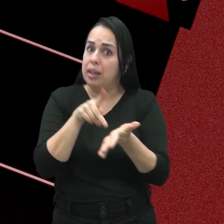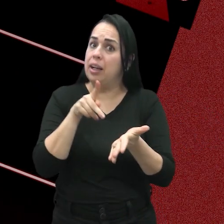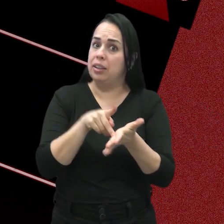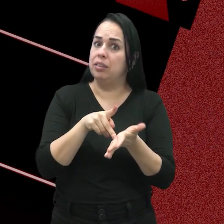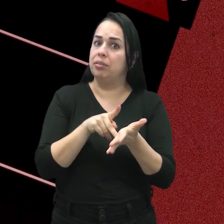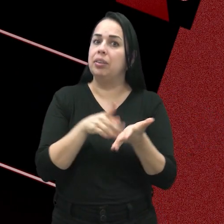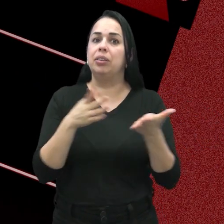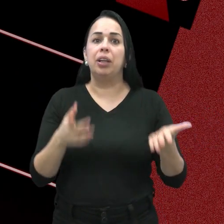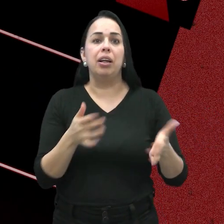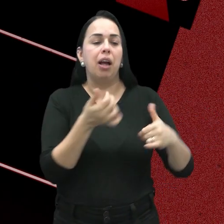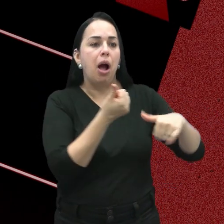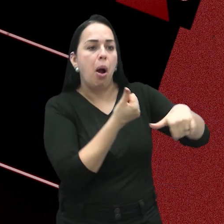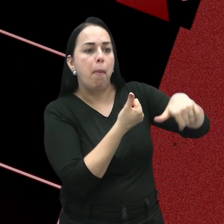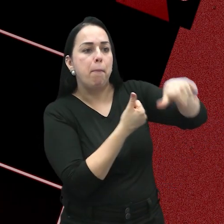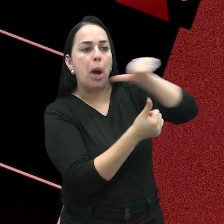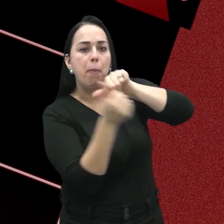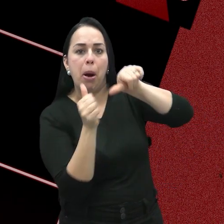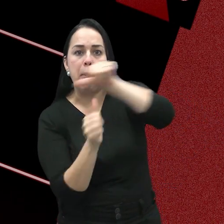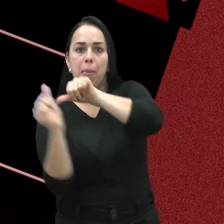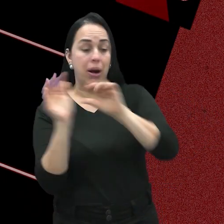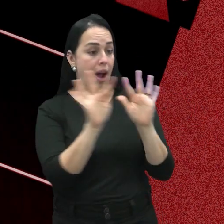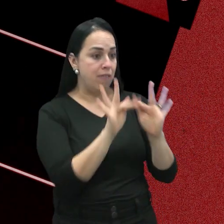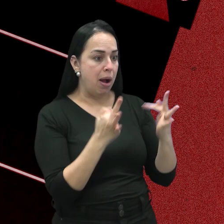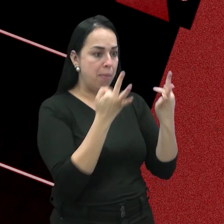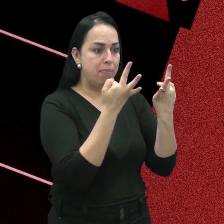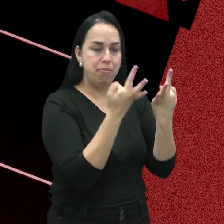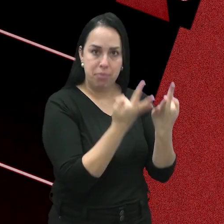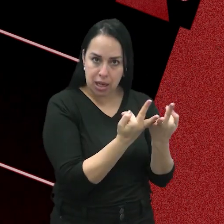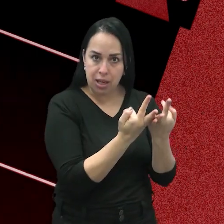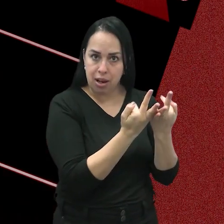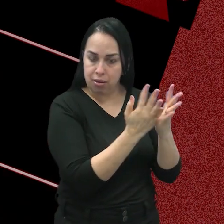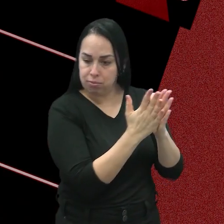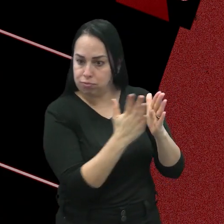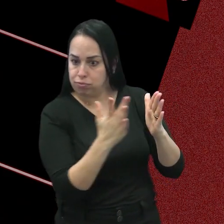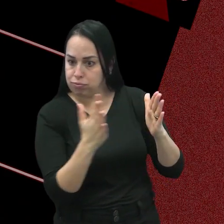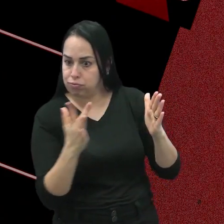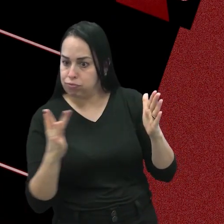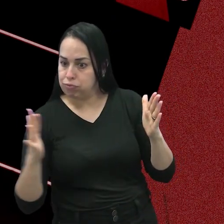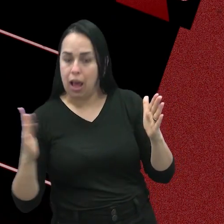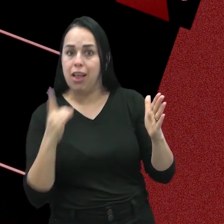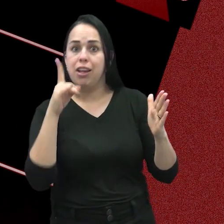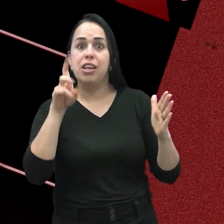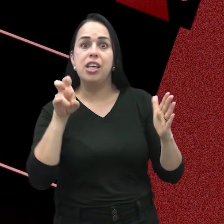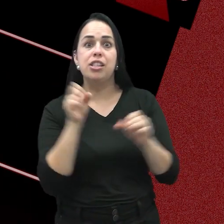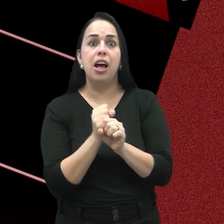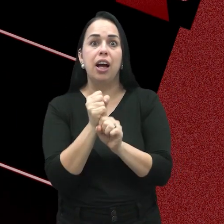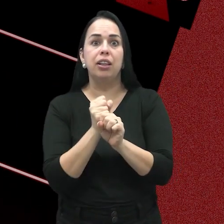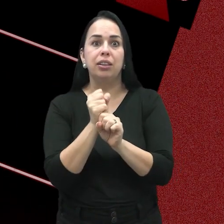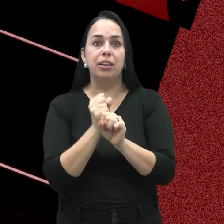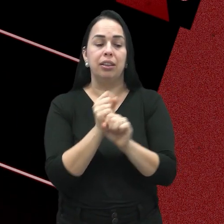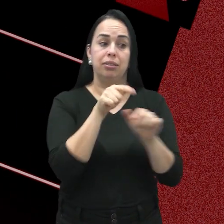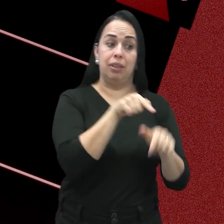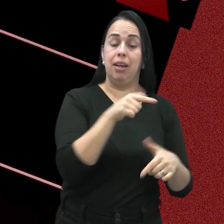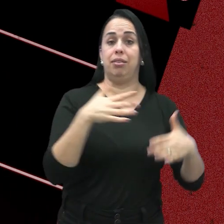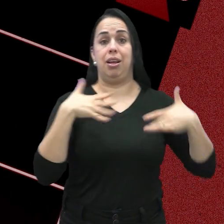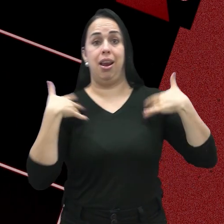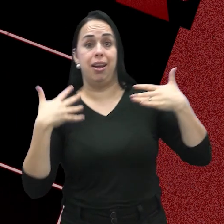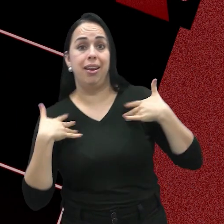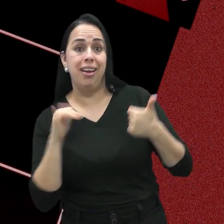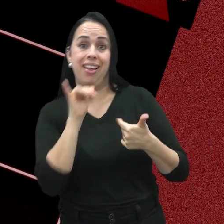Nós acompanhamos a trajetória da família Lyons ao longo de 15 anos. E aí, claro, né, entre